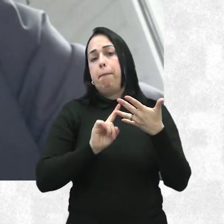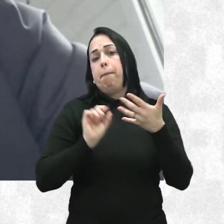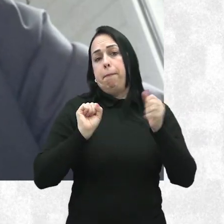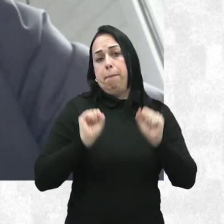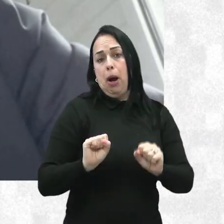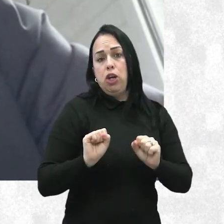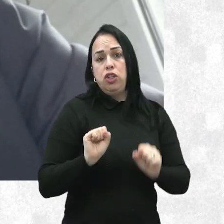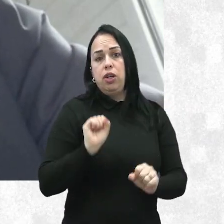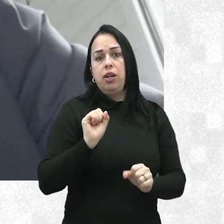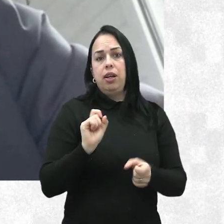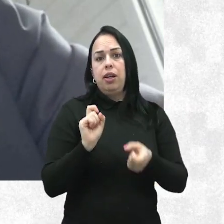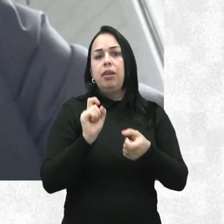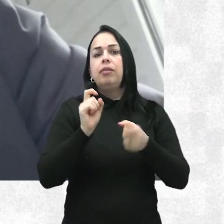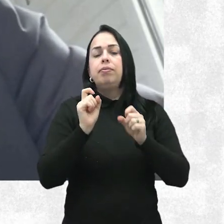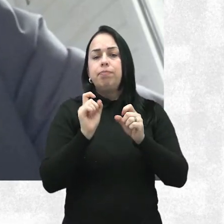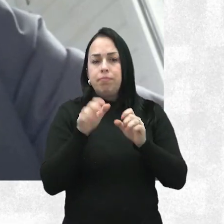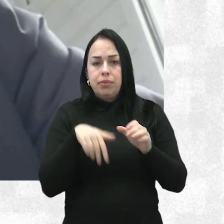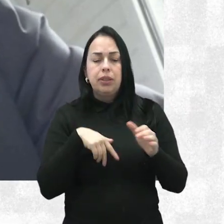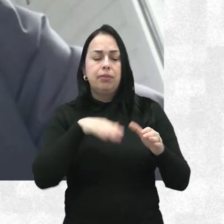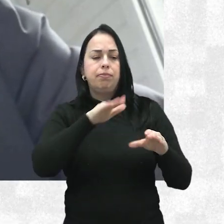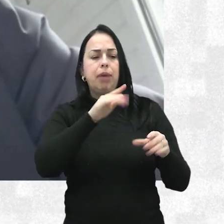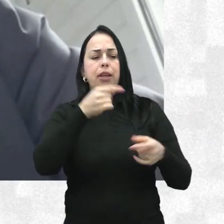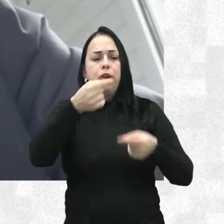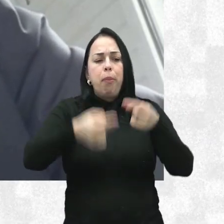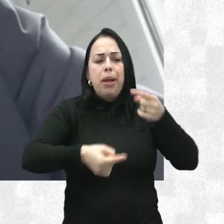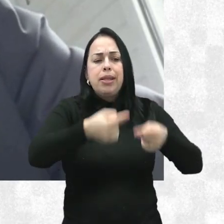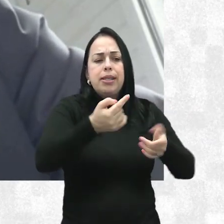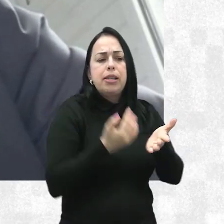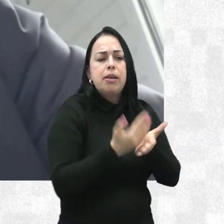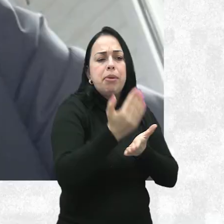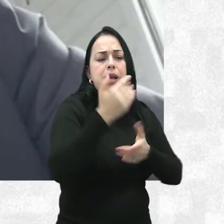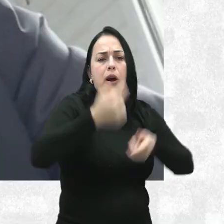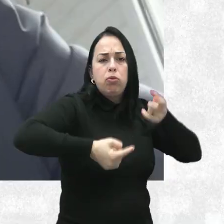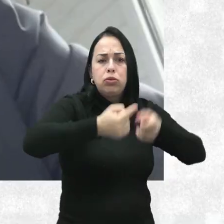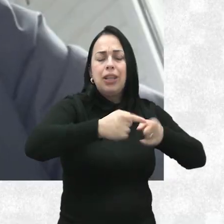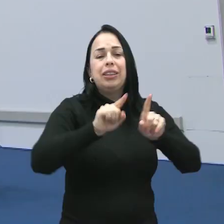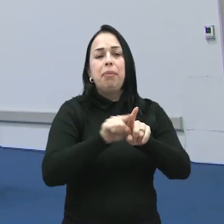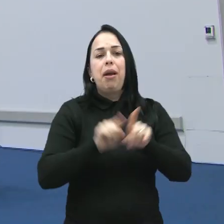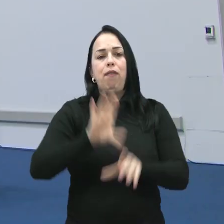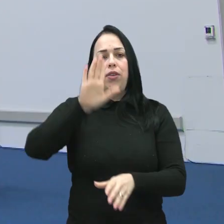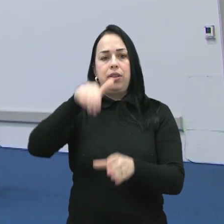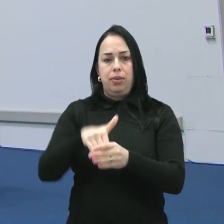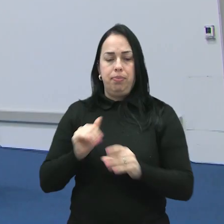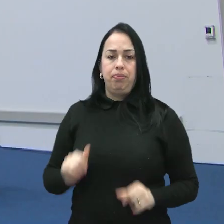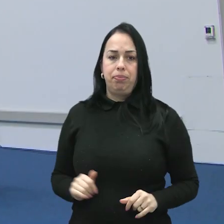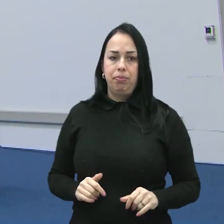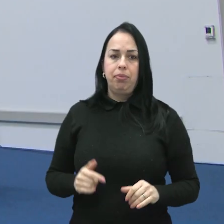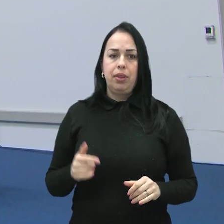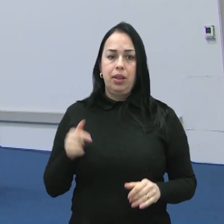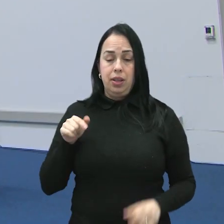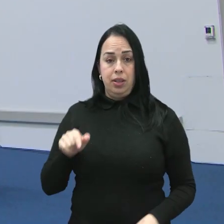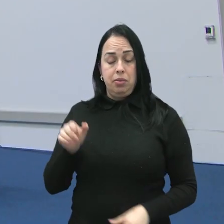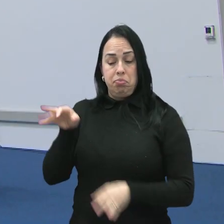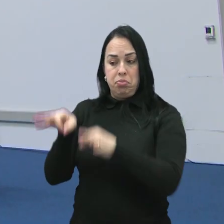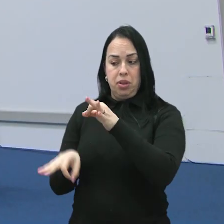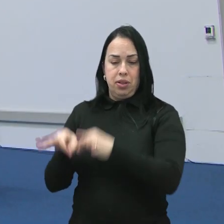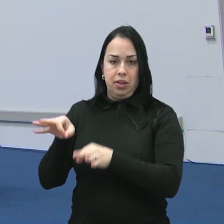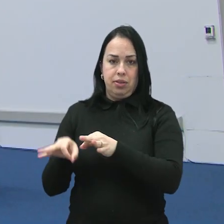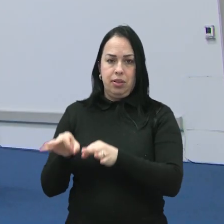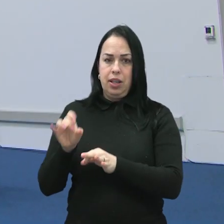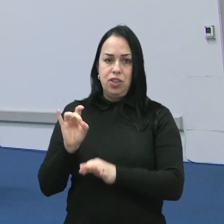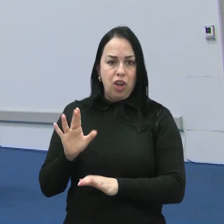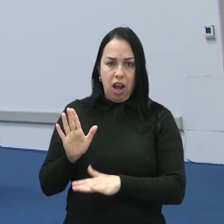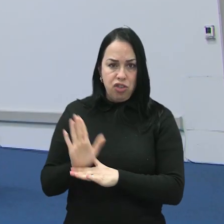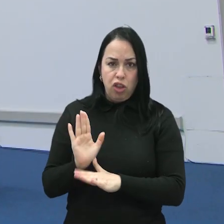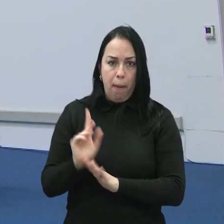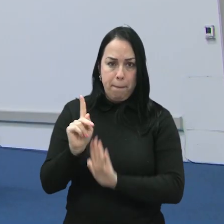a ser levada em sessão para que ela tenha sua discussão e votação. A atuação do jurídico vai